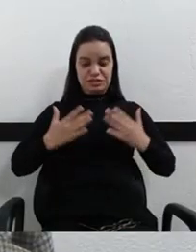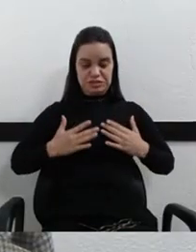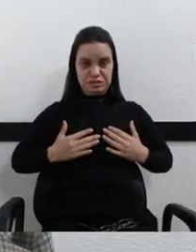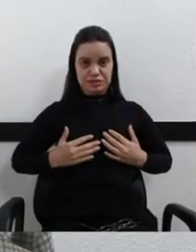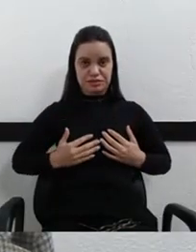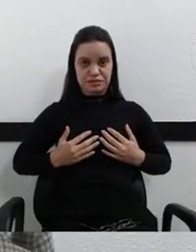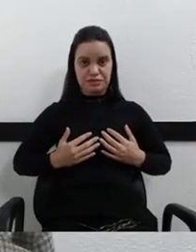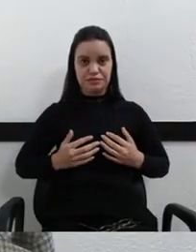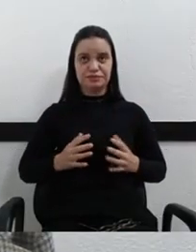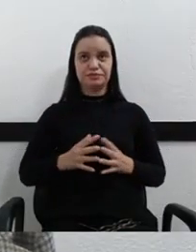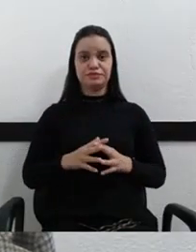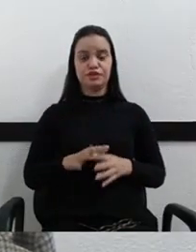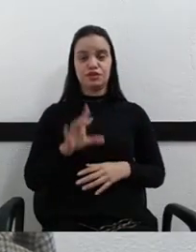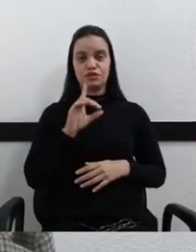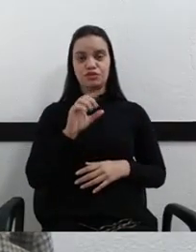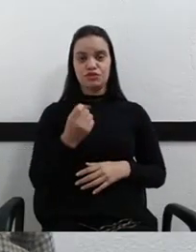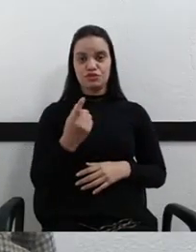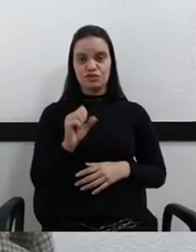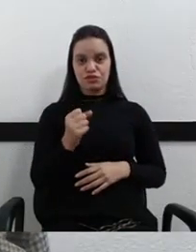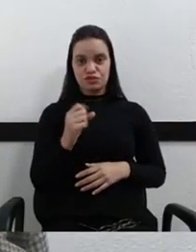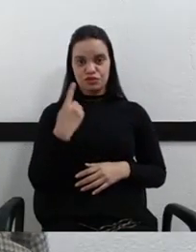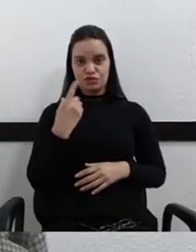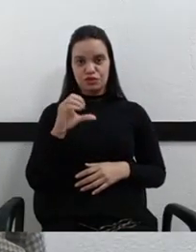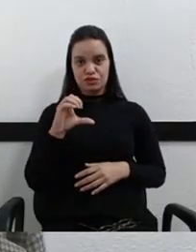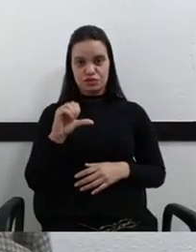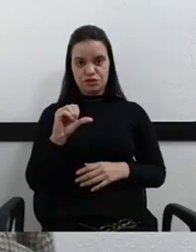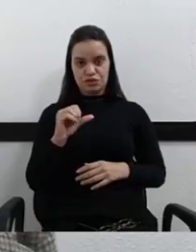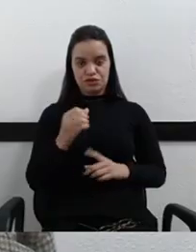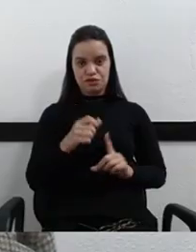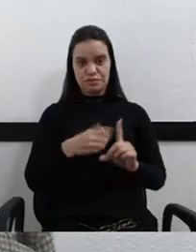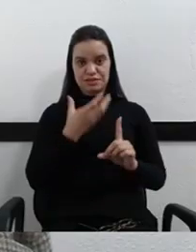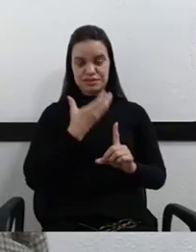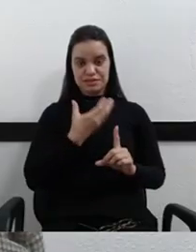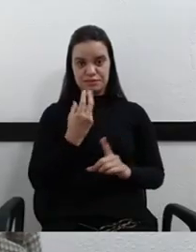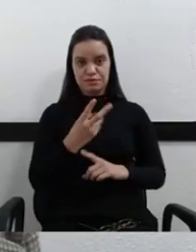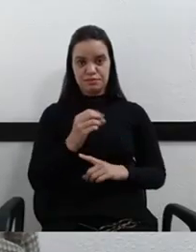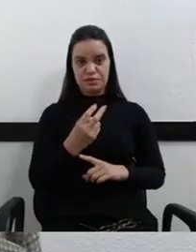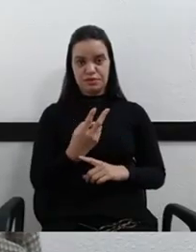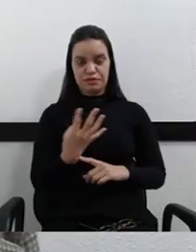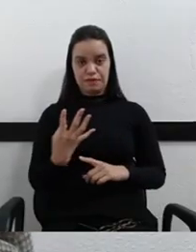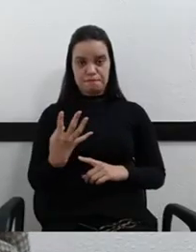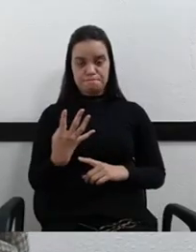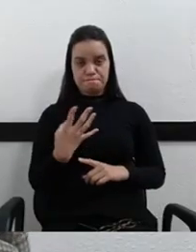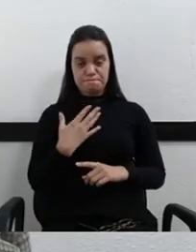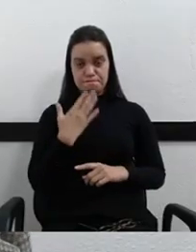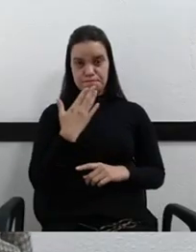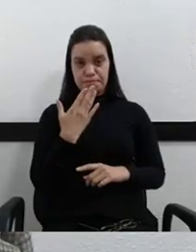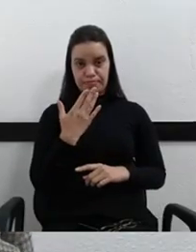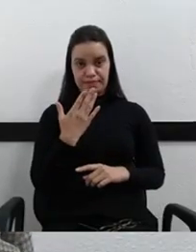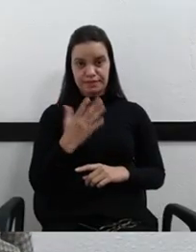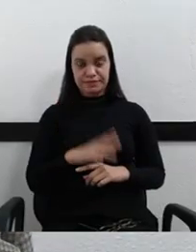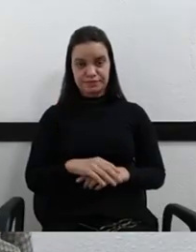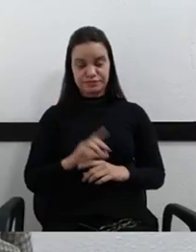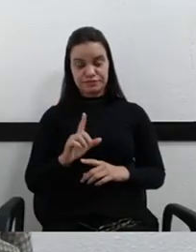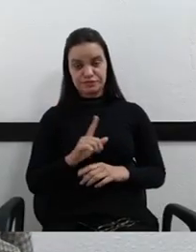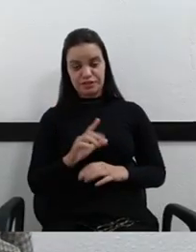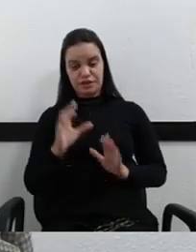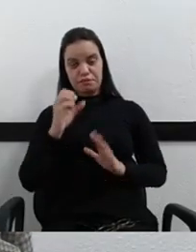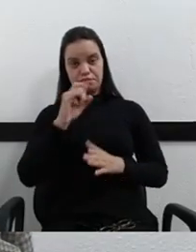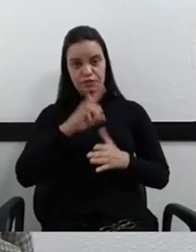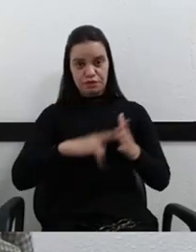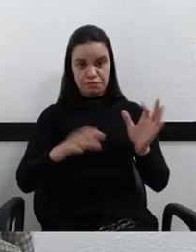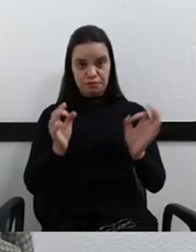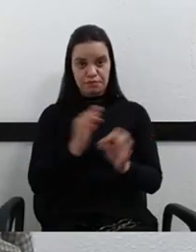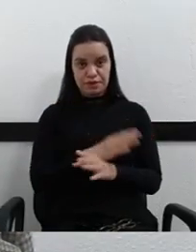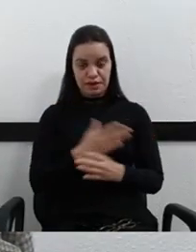compensações nos dias 18 e 19 de dezembro de 2024. Os pedidos de indeferimento de compensações formulados nessas